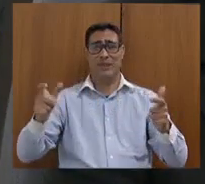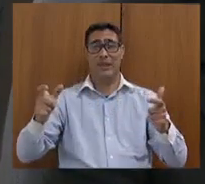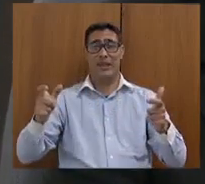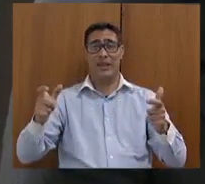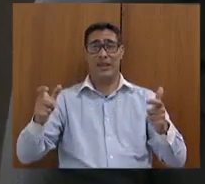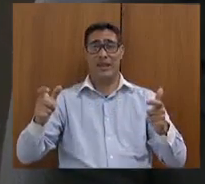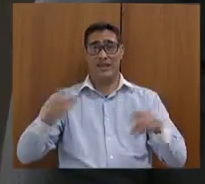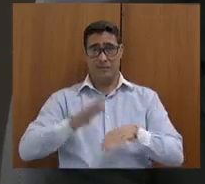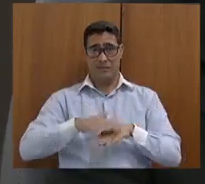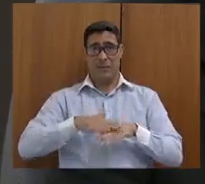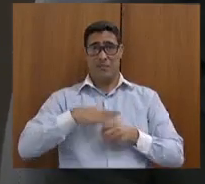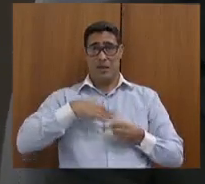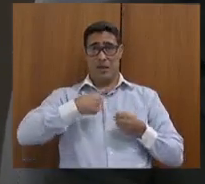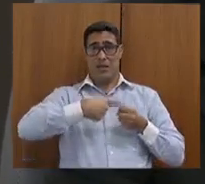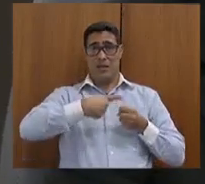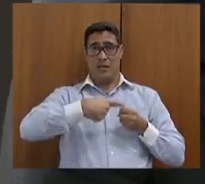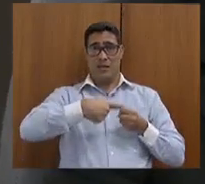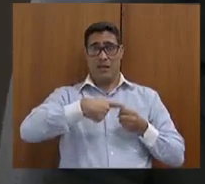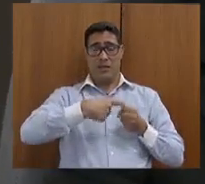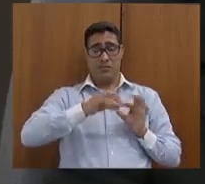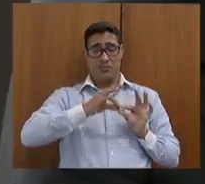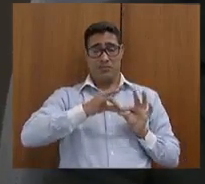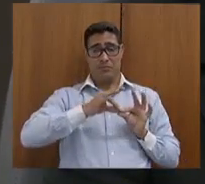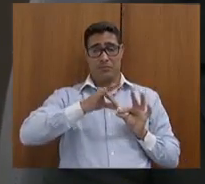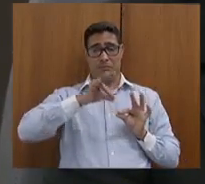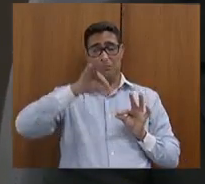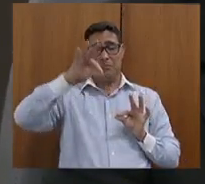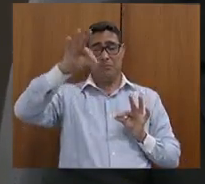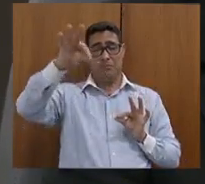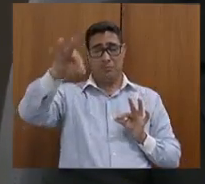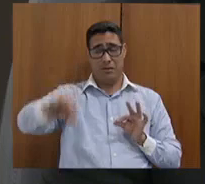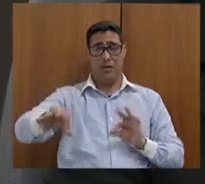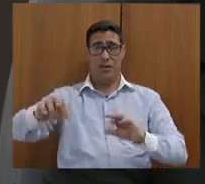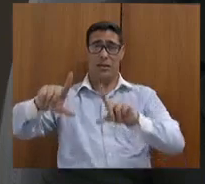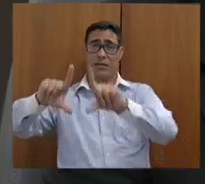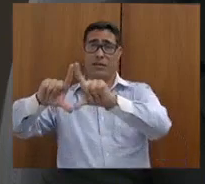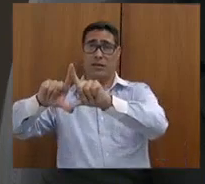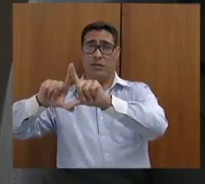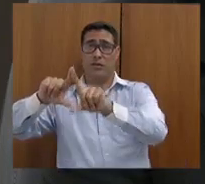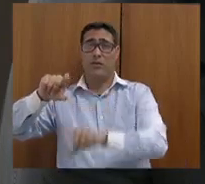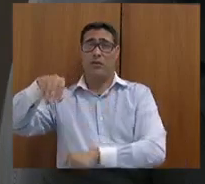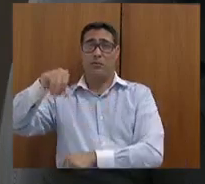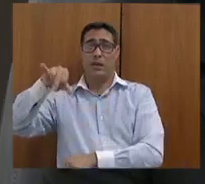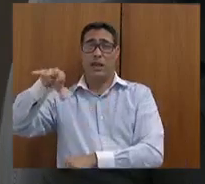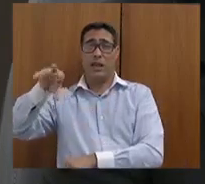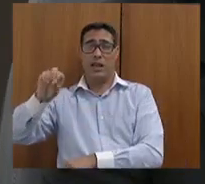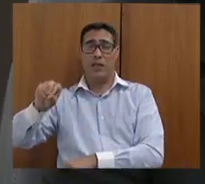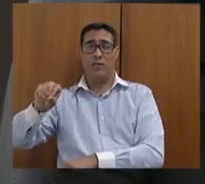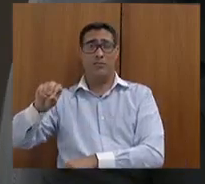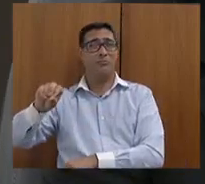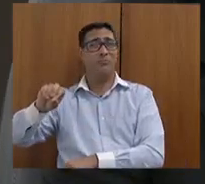minha cidade é o triângulo mineiro são mil quilômetros de distância dentro do mesmo estado